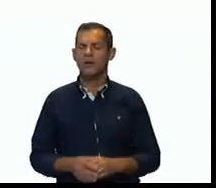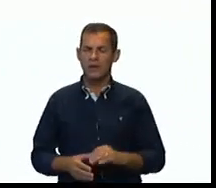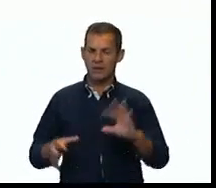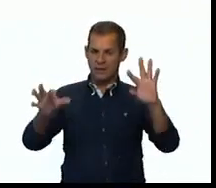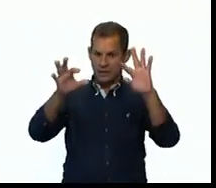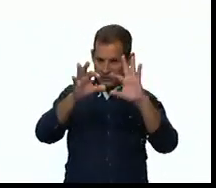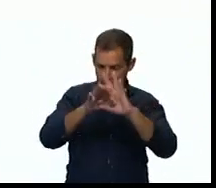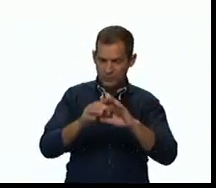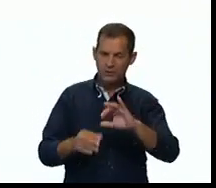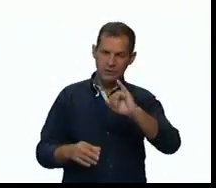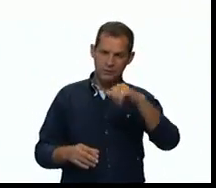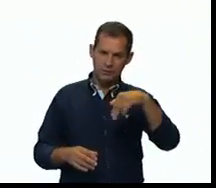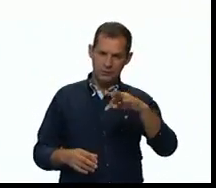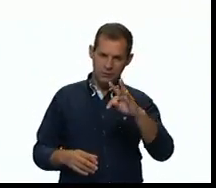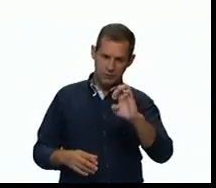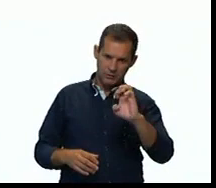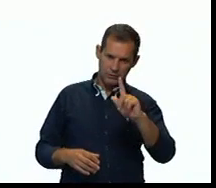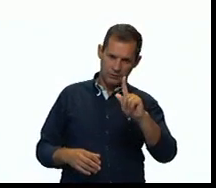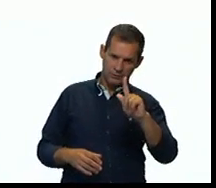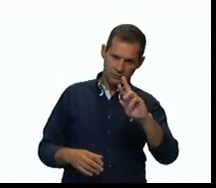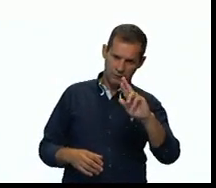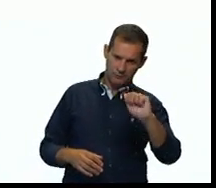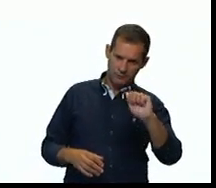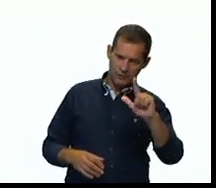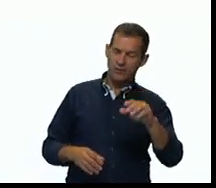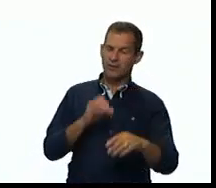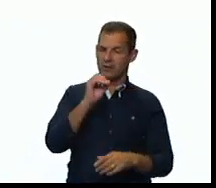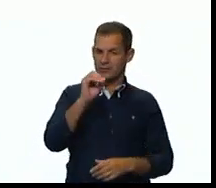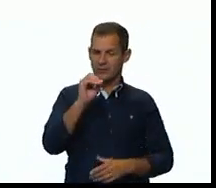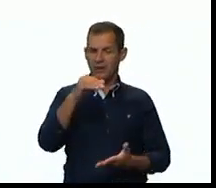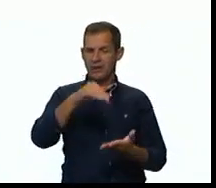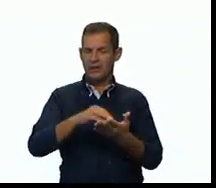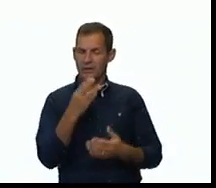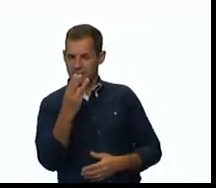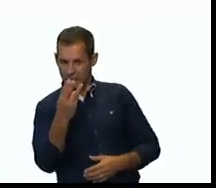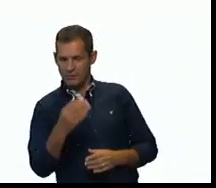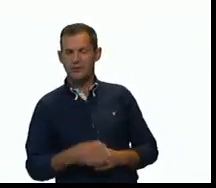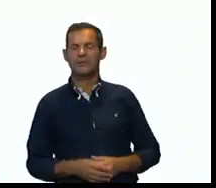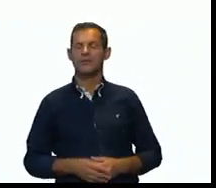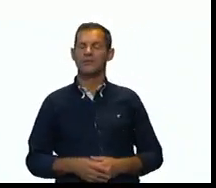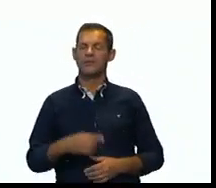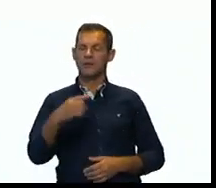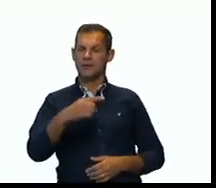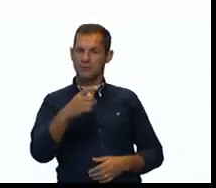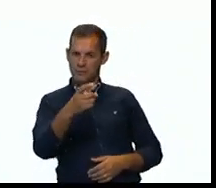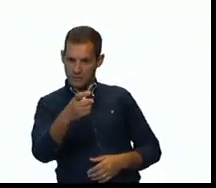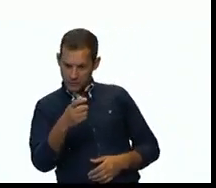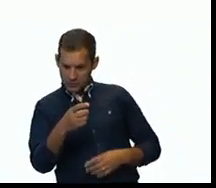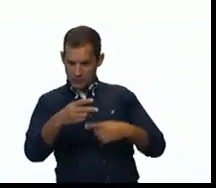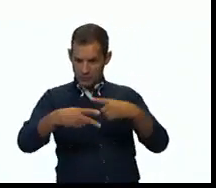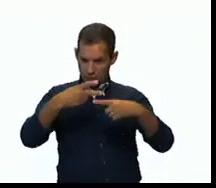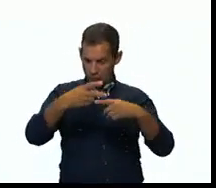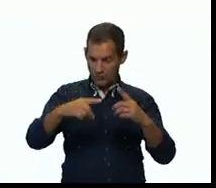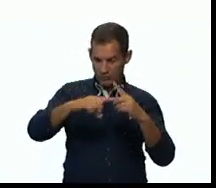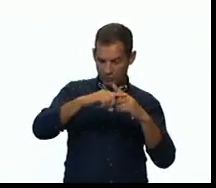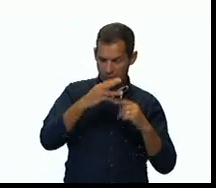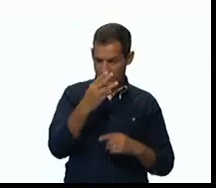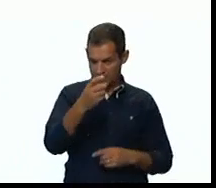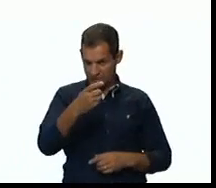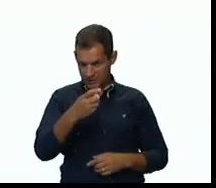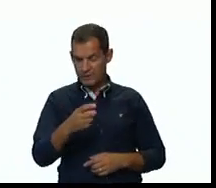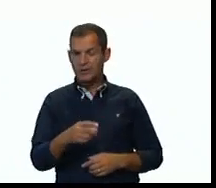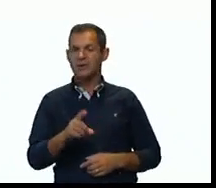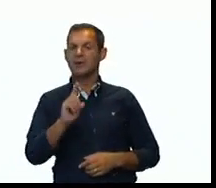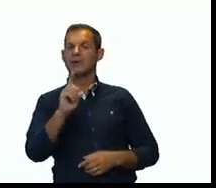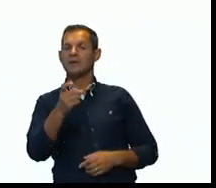integral? Integral de 0 a 3 de menos x² mais 3x